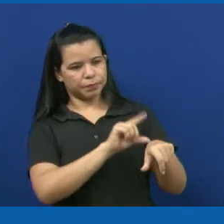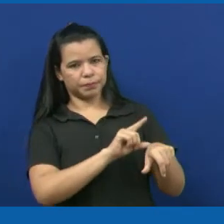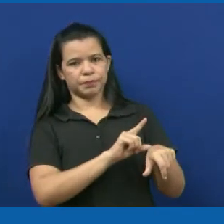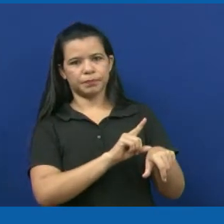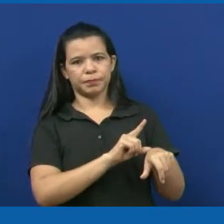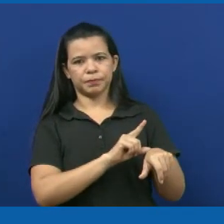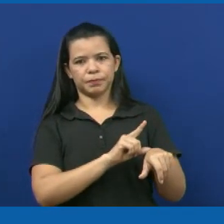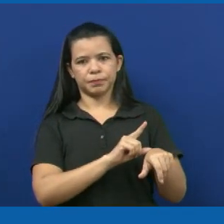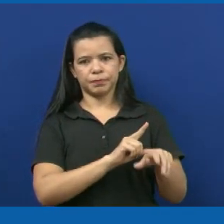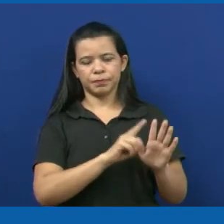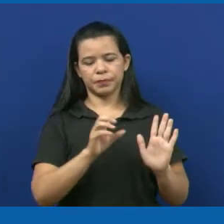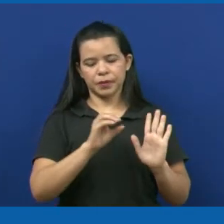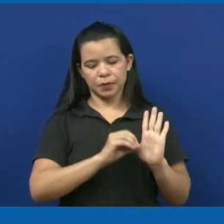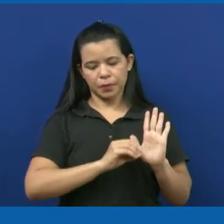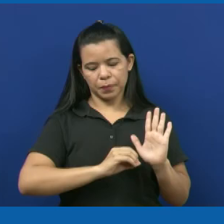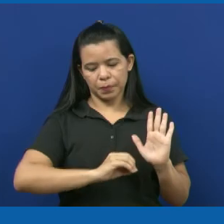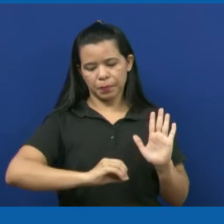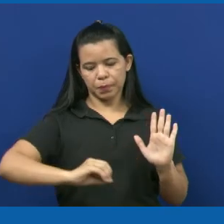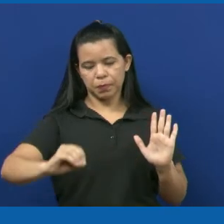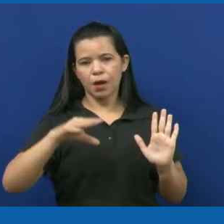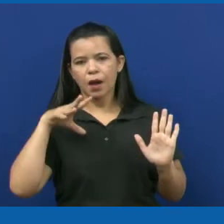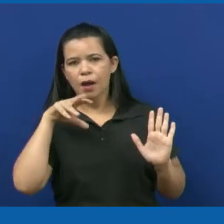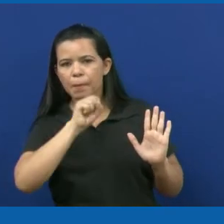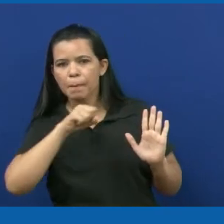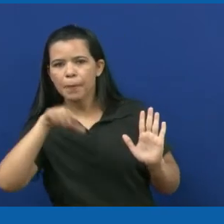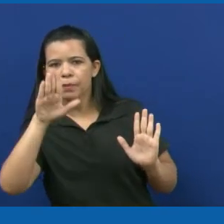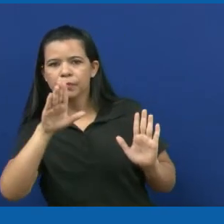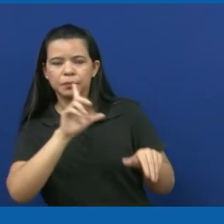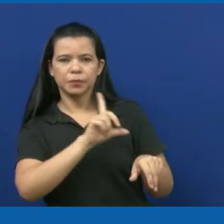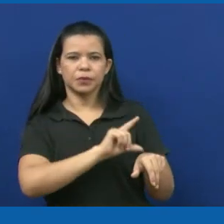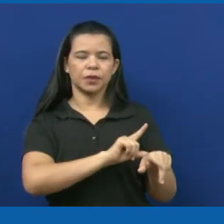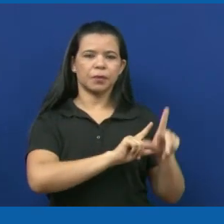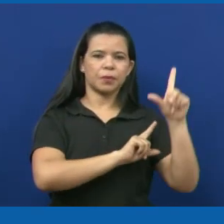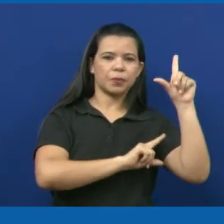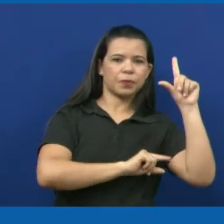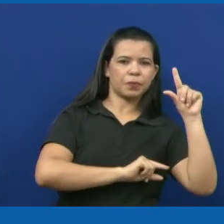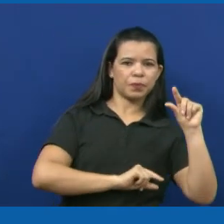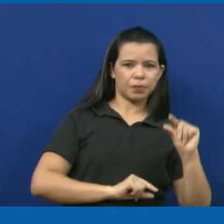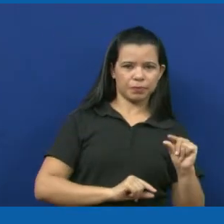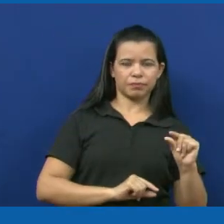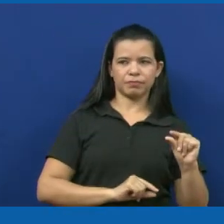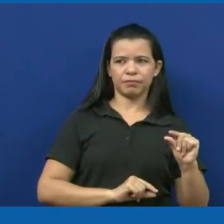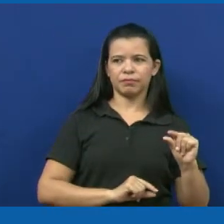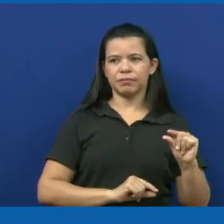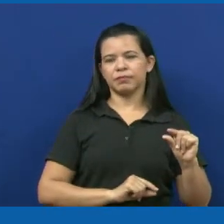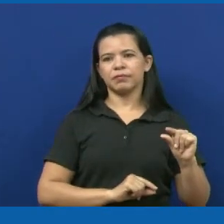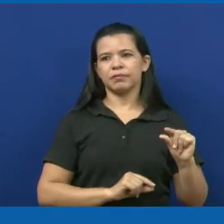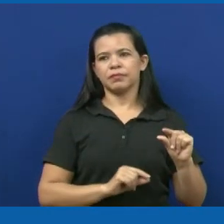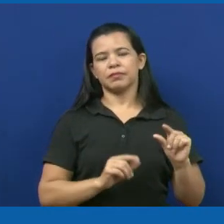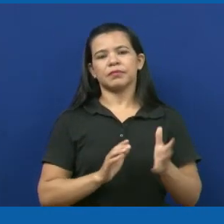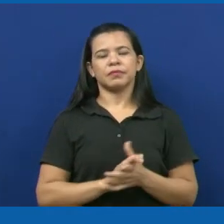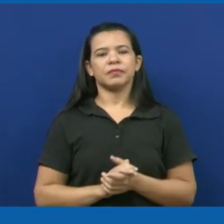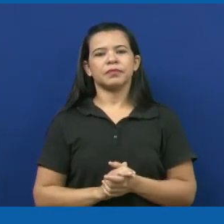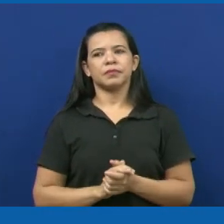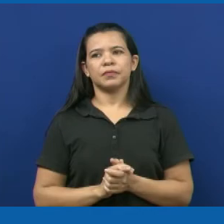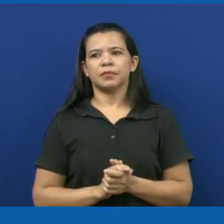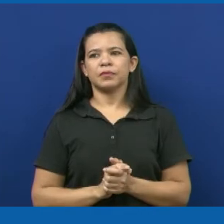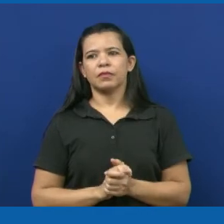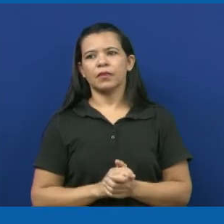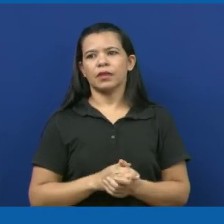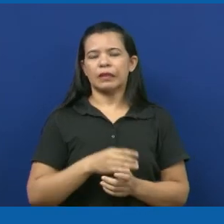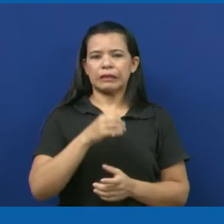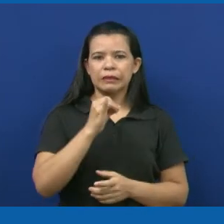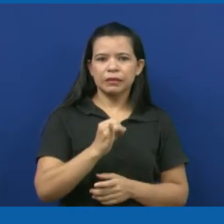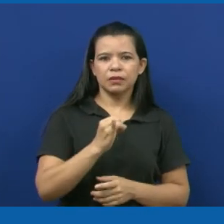minha velocidade, o meu tempo está diminuindo. De 2 para 4, eu vou de 60 para 30. Perceba, ó, de 2 para 4